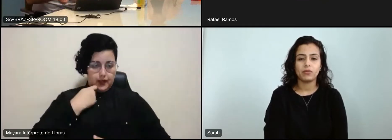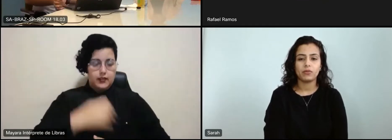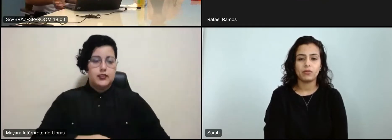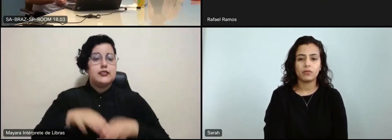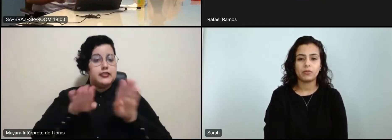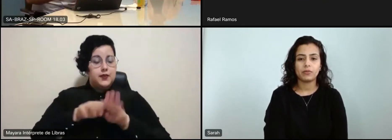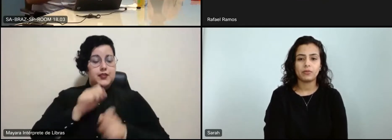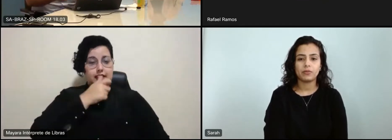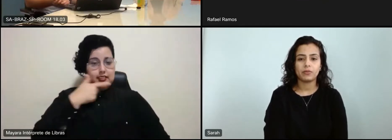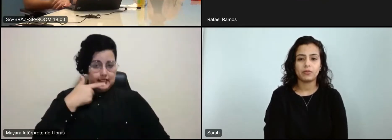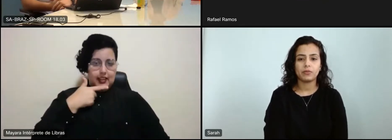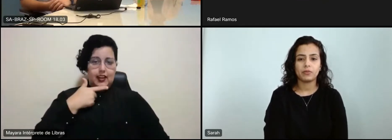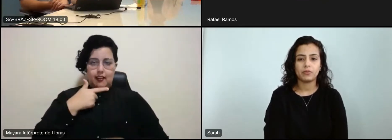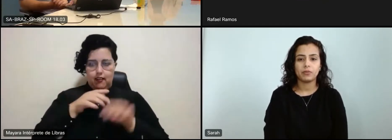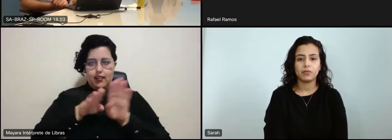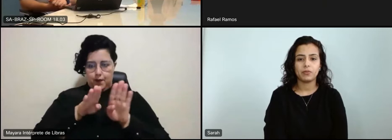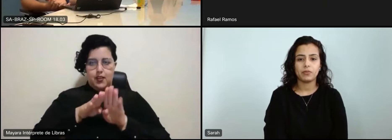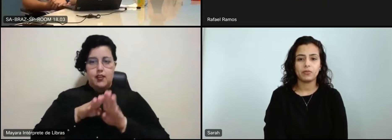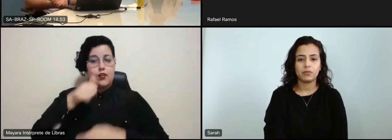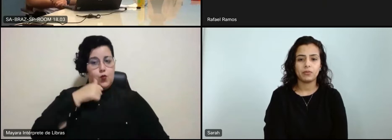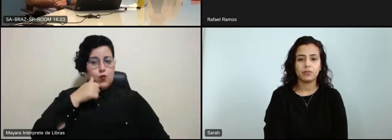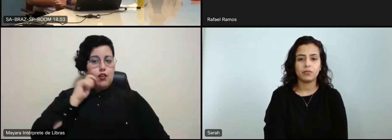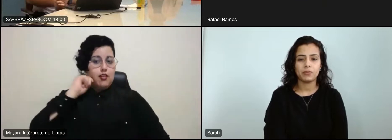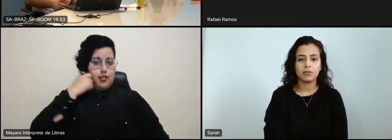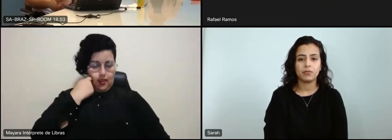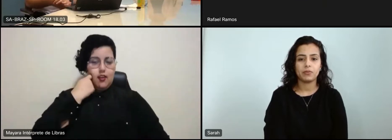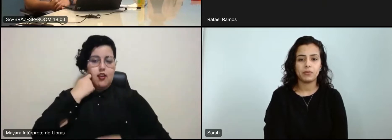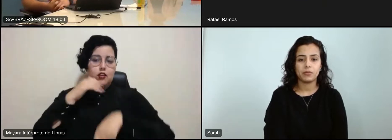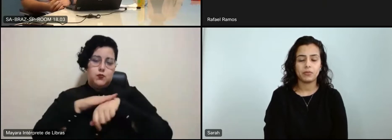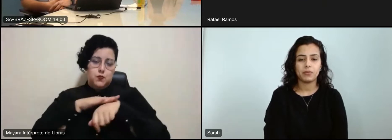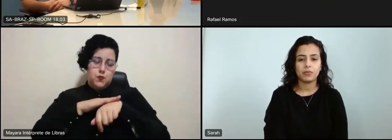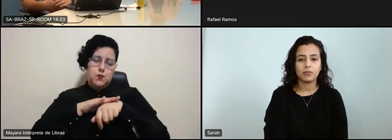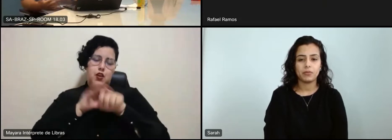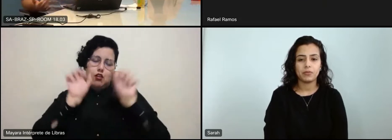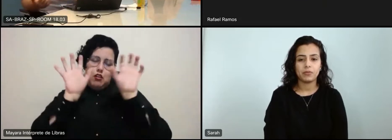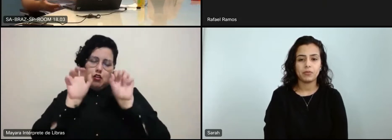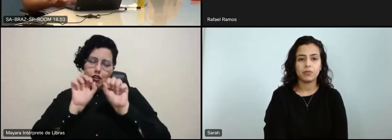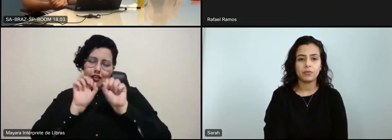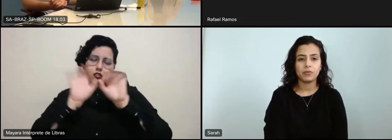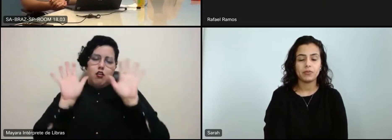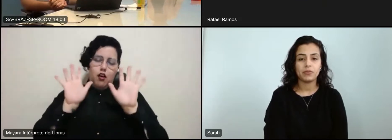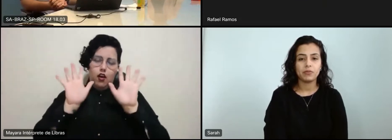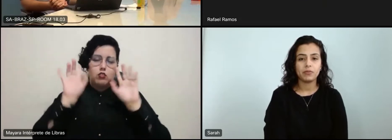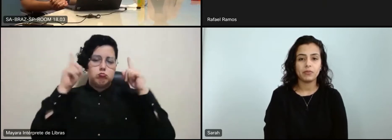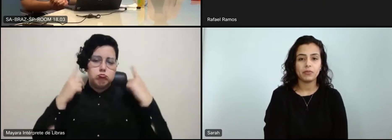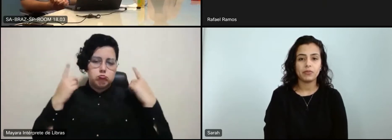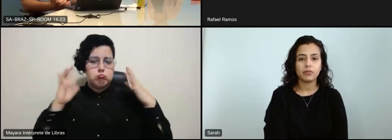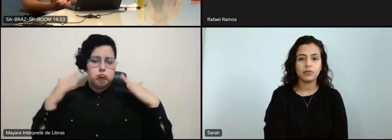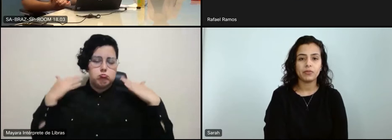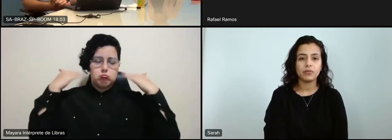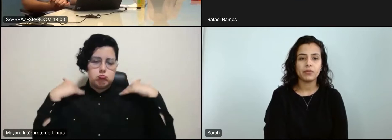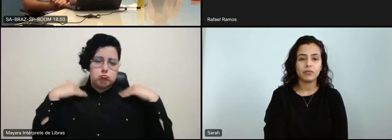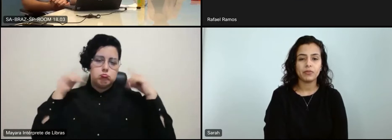temos a Sara, que se autodeclara uma mulher negra de pele clara, com os cabelos soltos e ondulados, mais ou menos na altura do ombro,